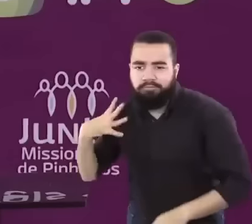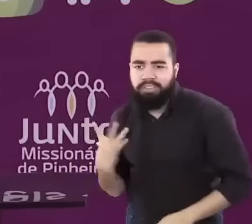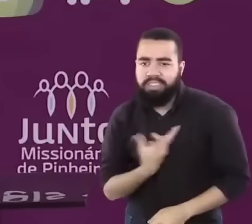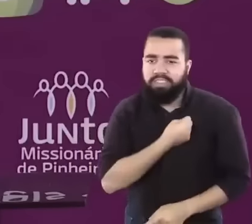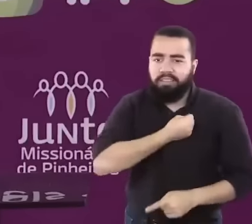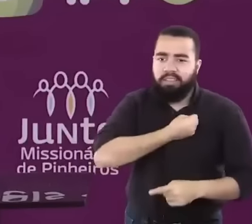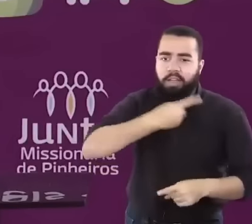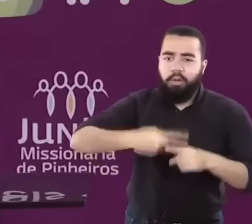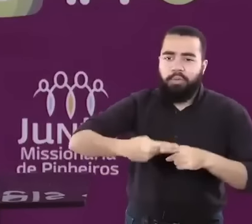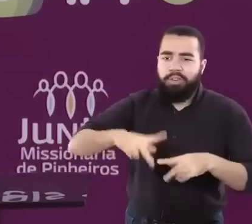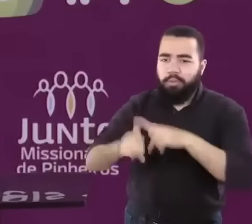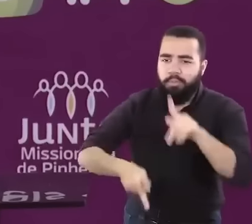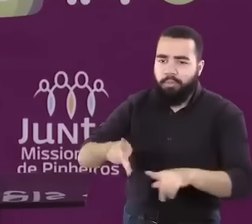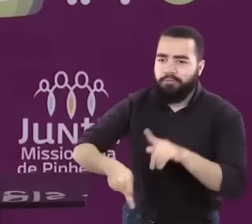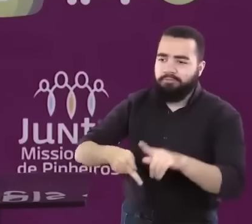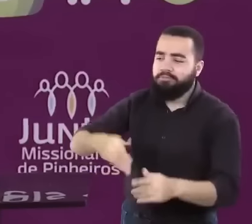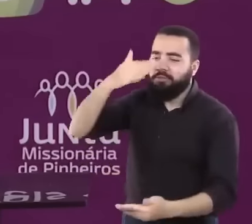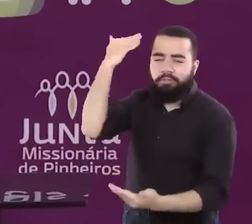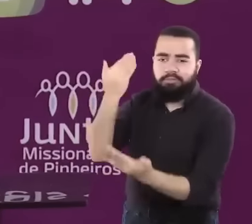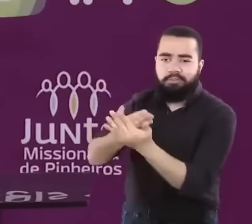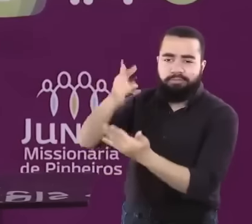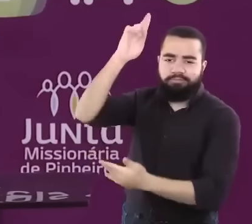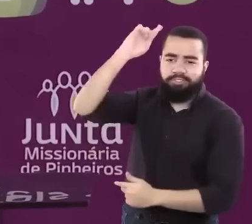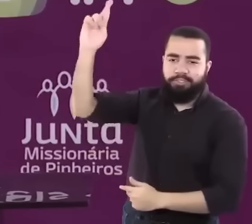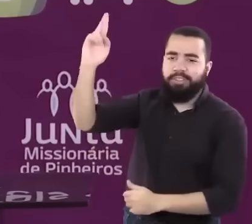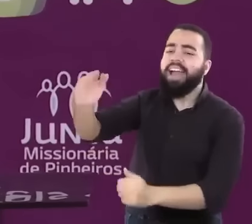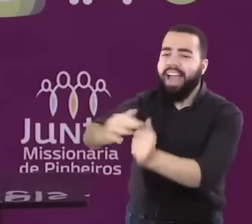refúgio amém